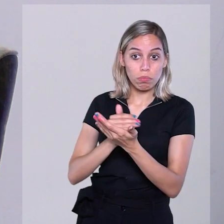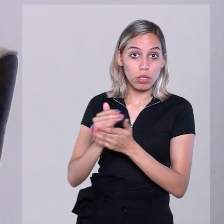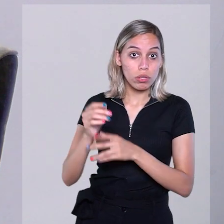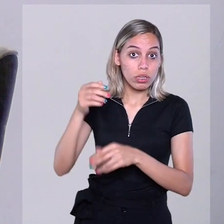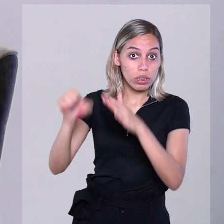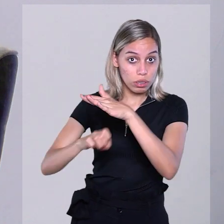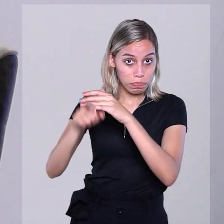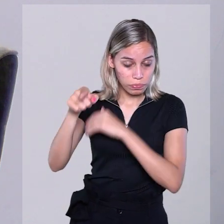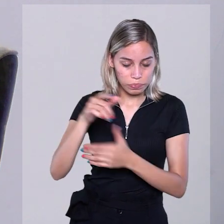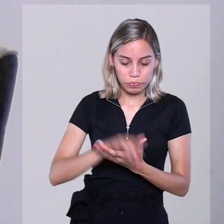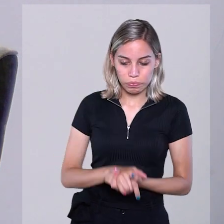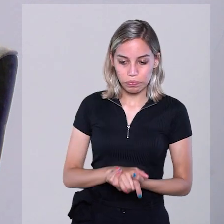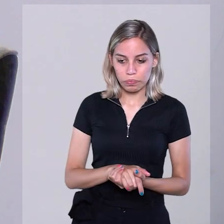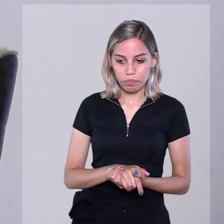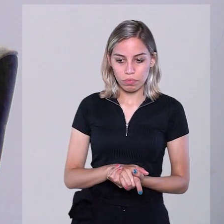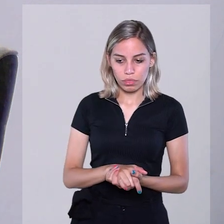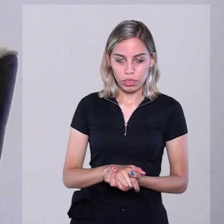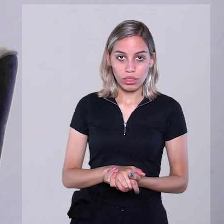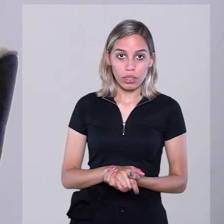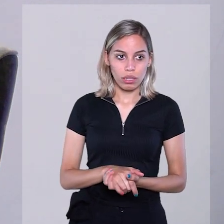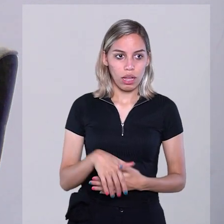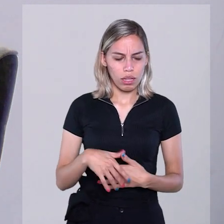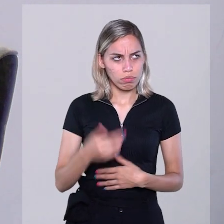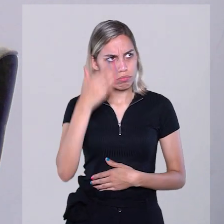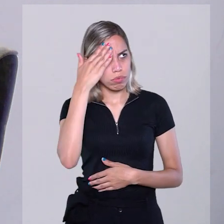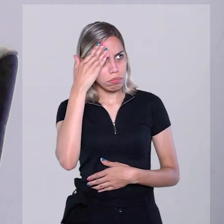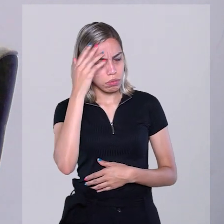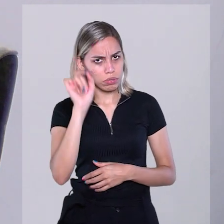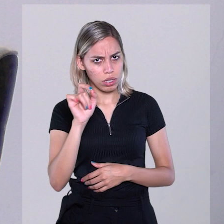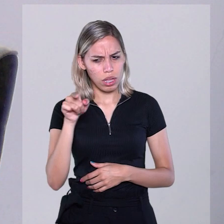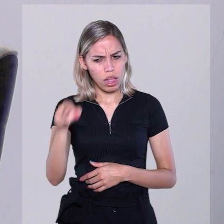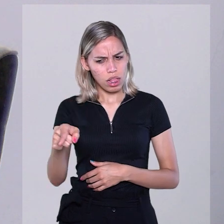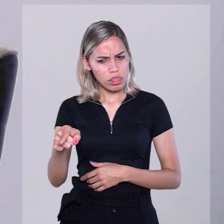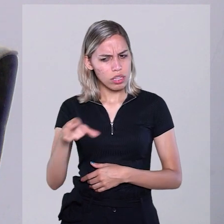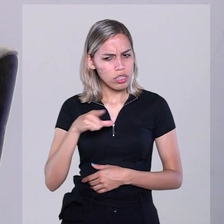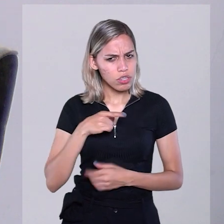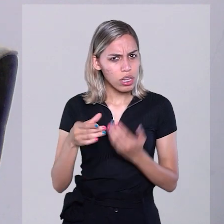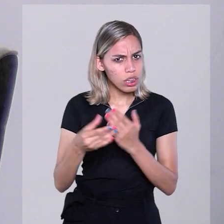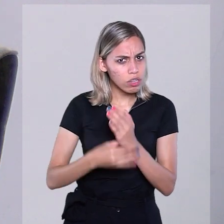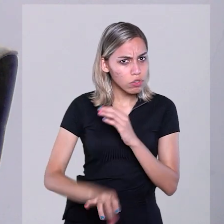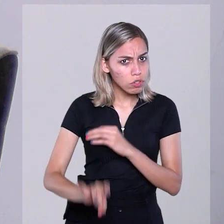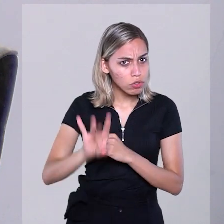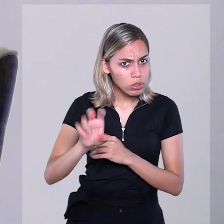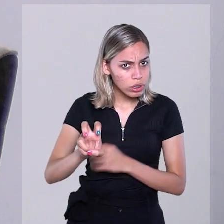Flip, que quando eu assinei o contrato, a Todavia tinha publicado apenas 5